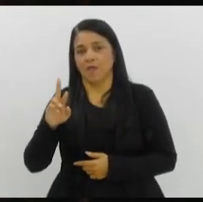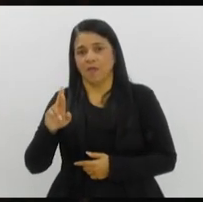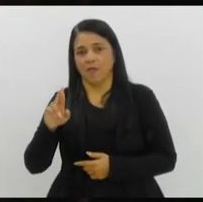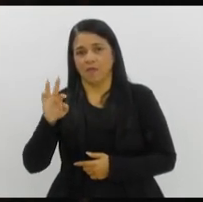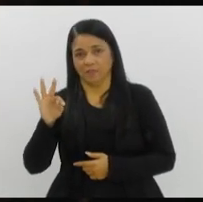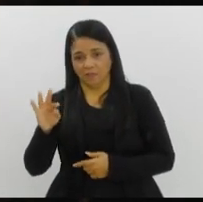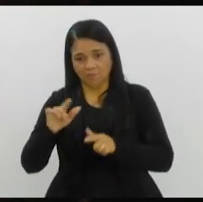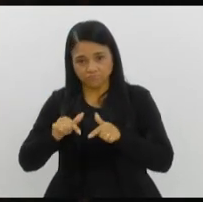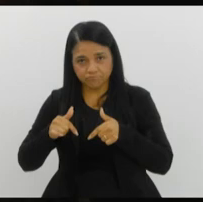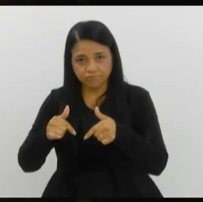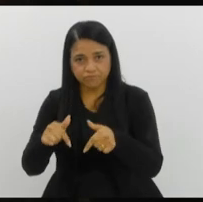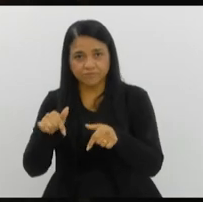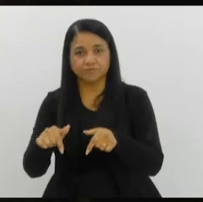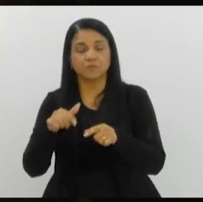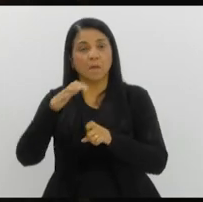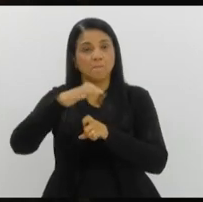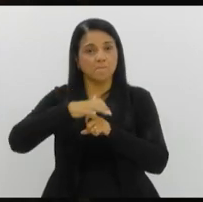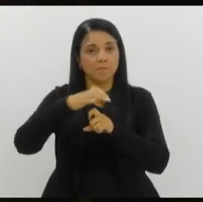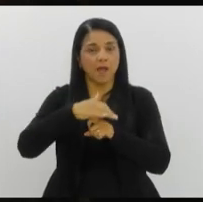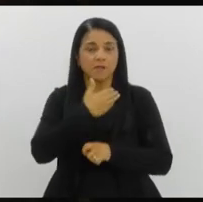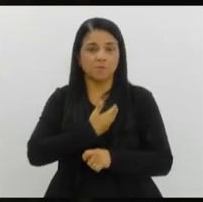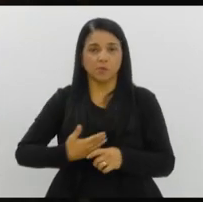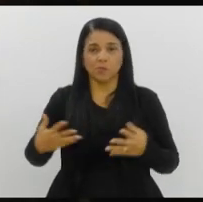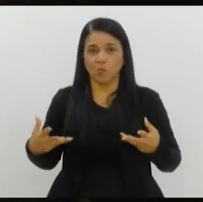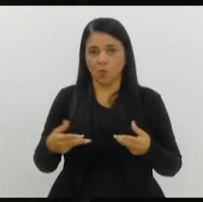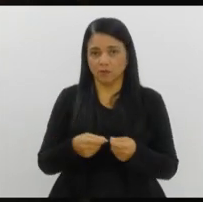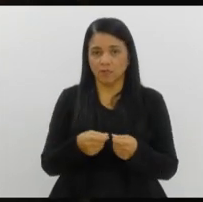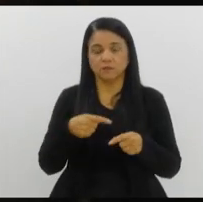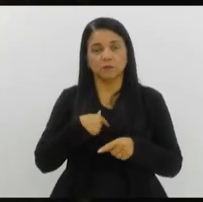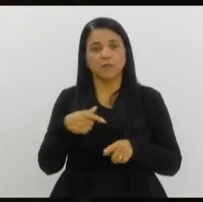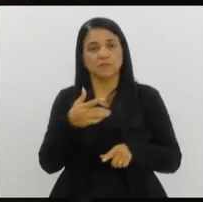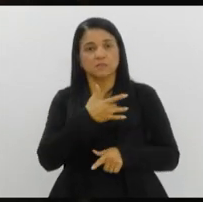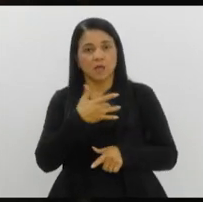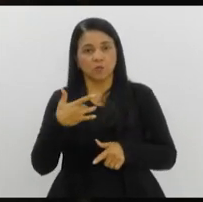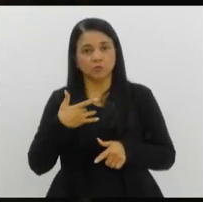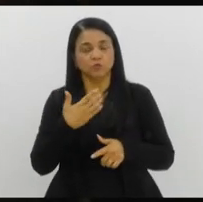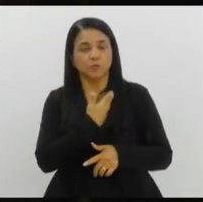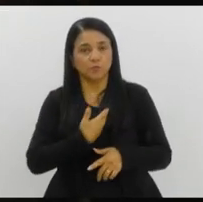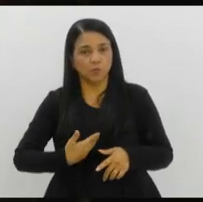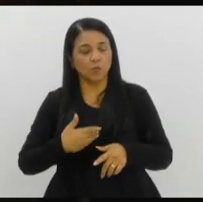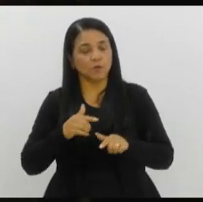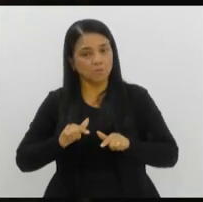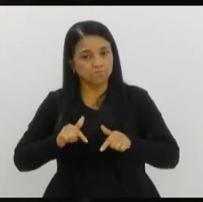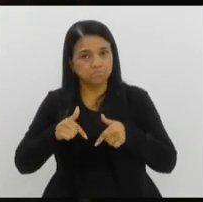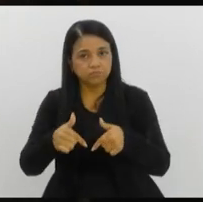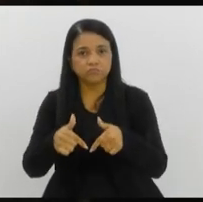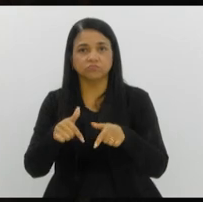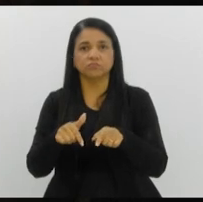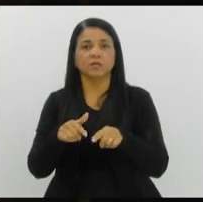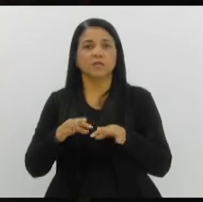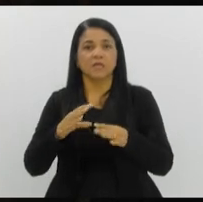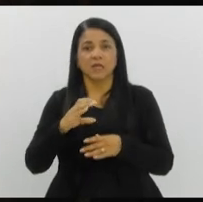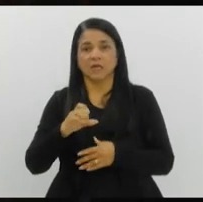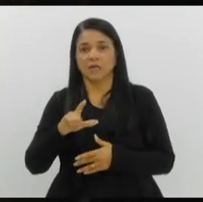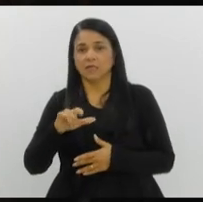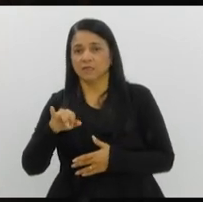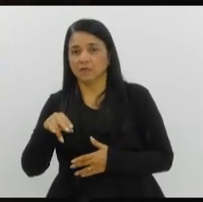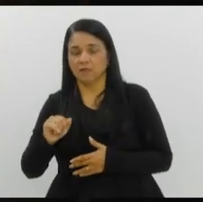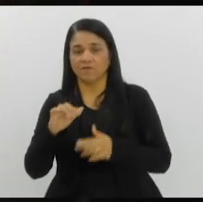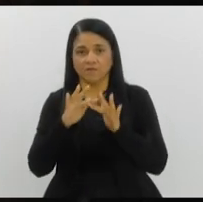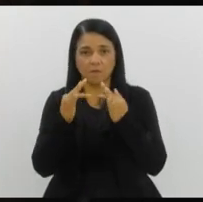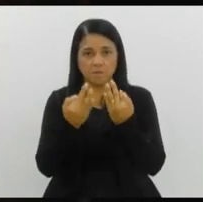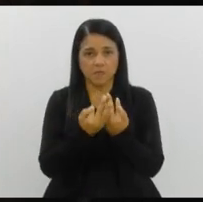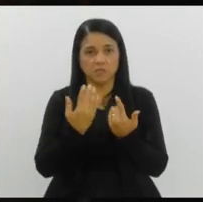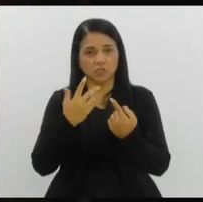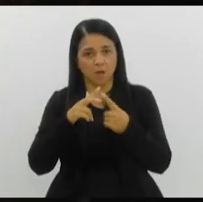precisa de parques públicos de qualidade, que precisa da saúde pública funcionando, com as clínicas da família todas, inclusive reformadas já